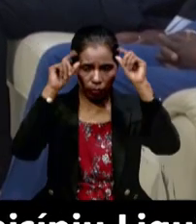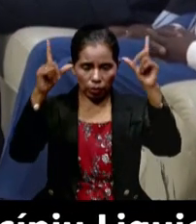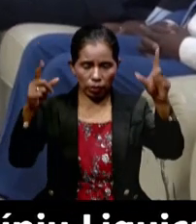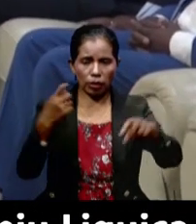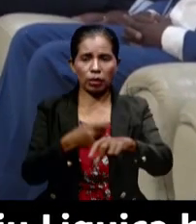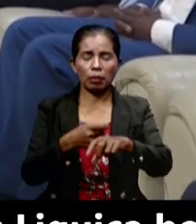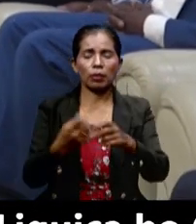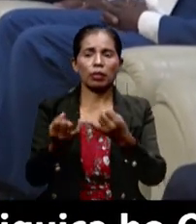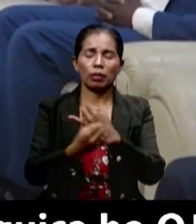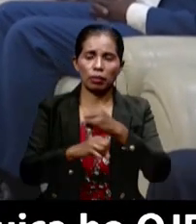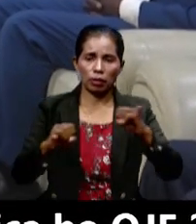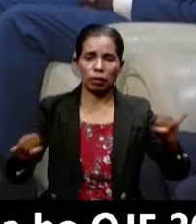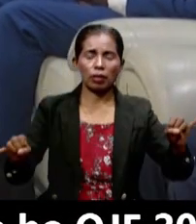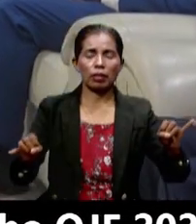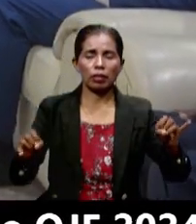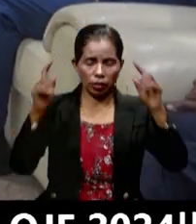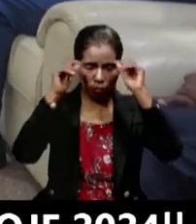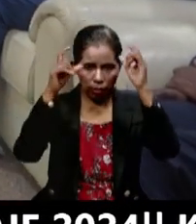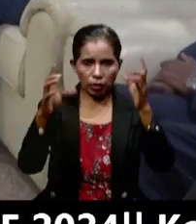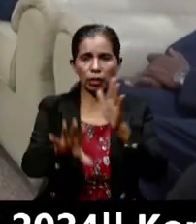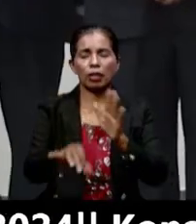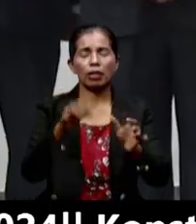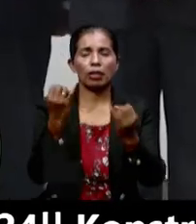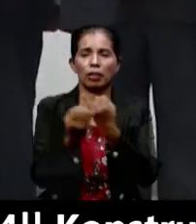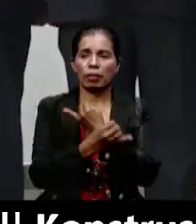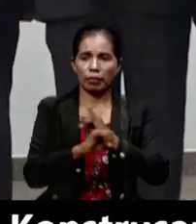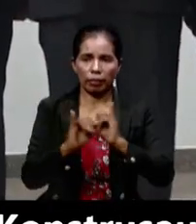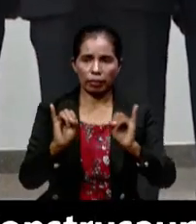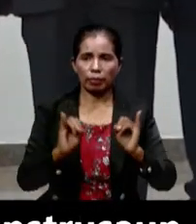tempo de existência to Timor-Leste retani independência. Aderito Ximenes, GMN.